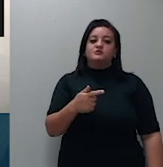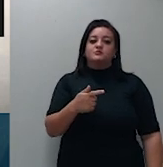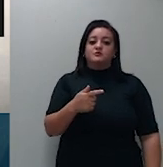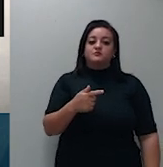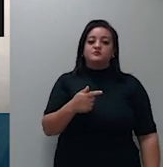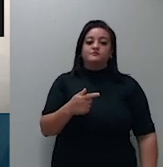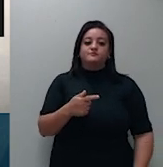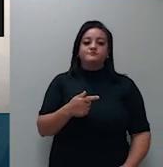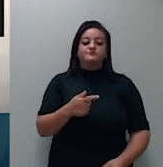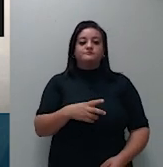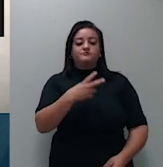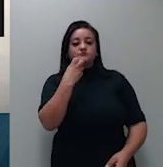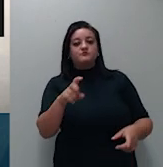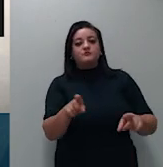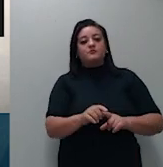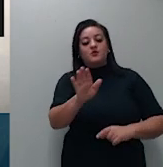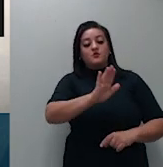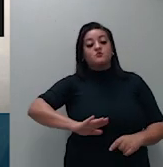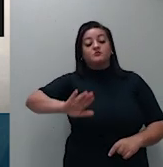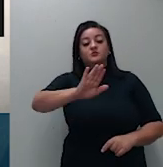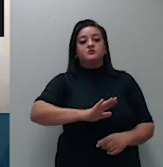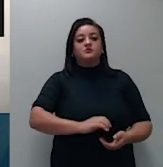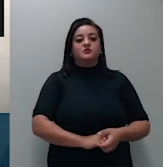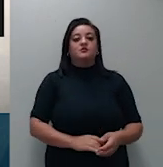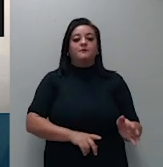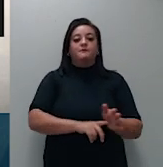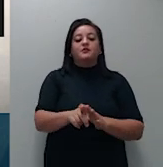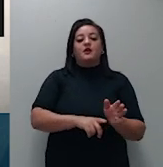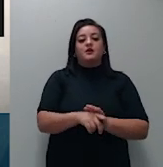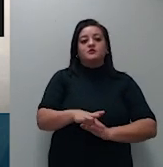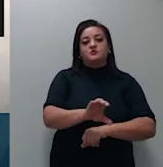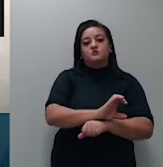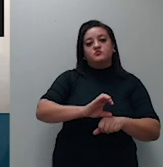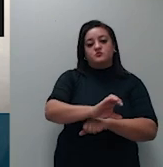reconheceu a repercussão geral da questão constitucional suscitada